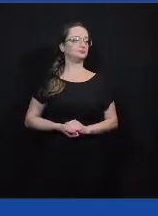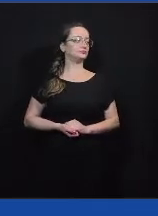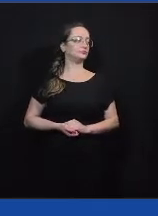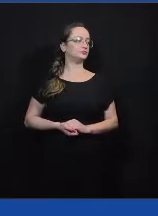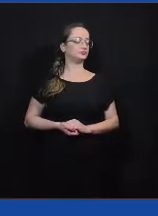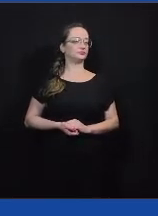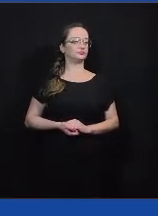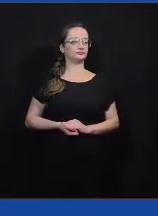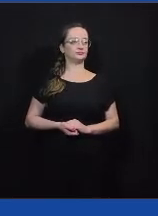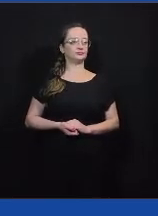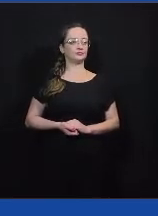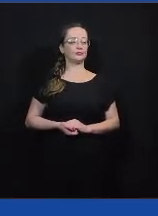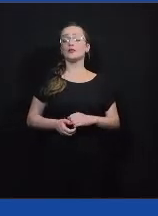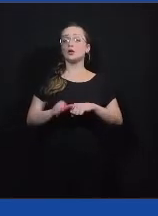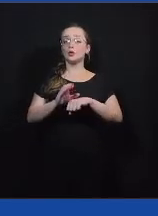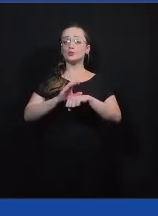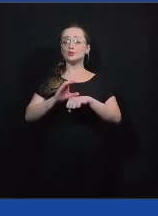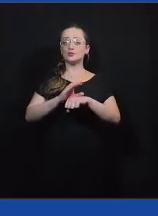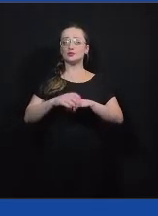eu